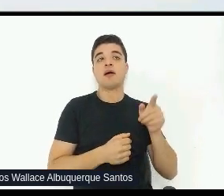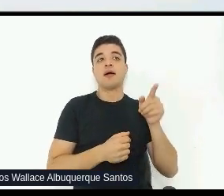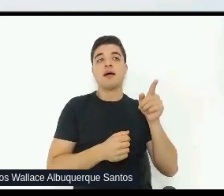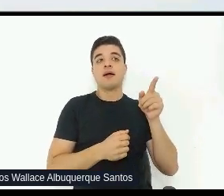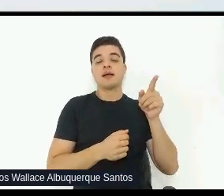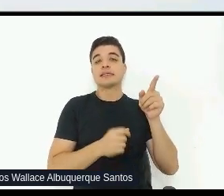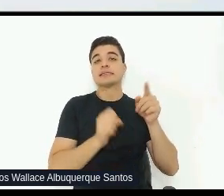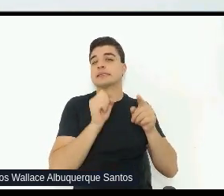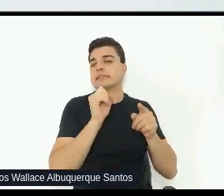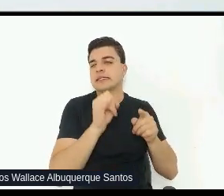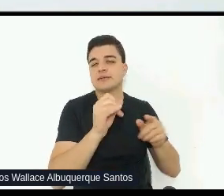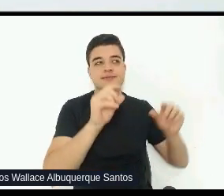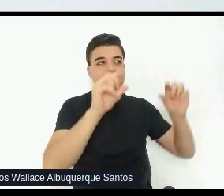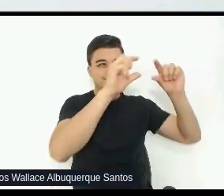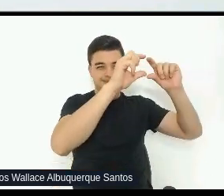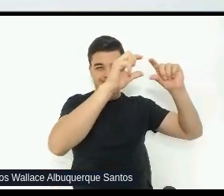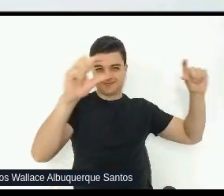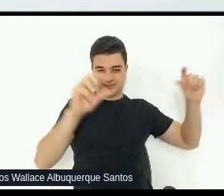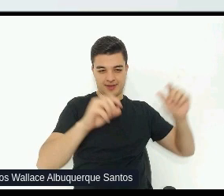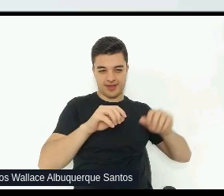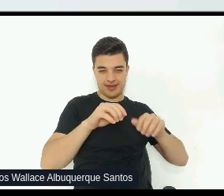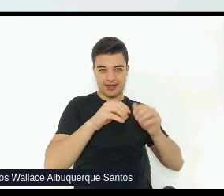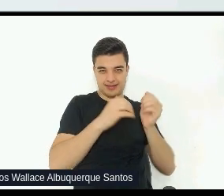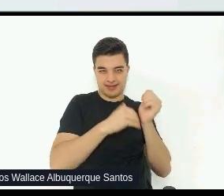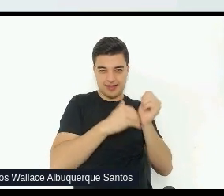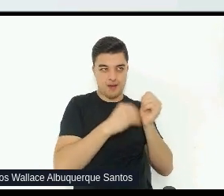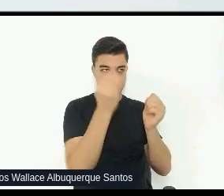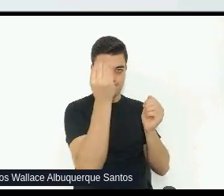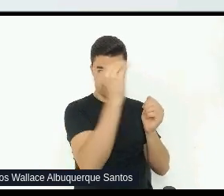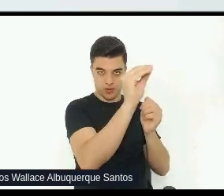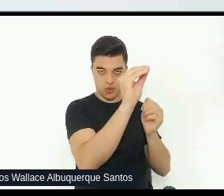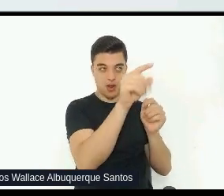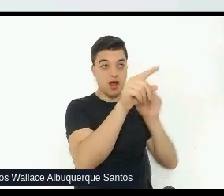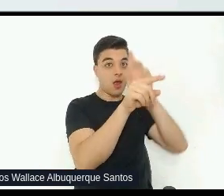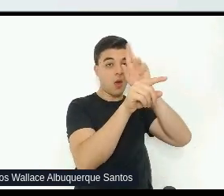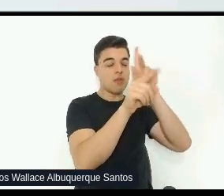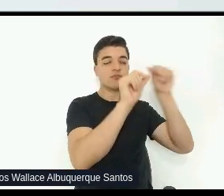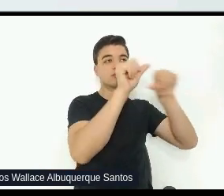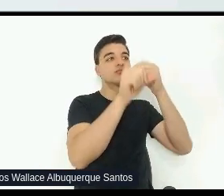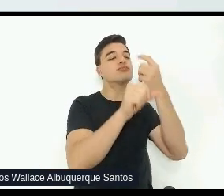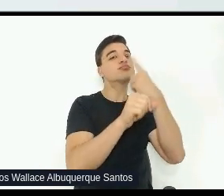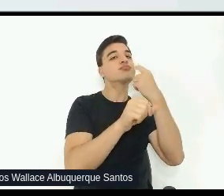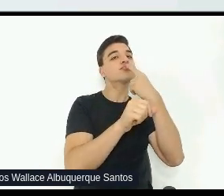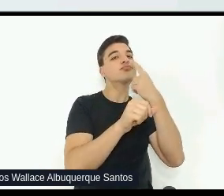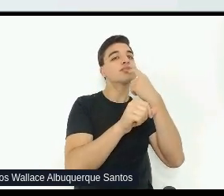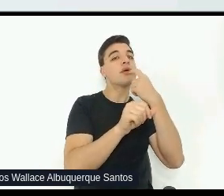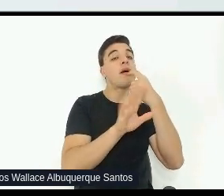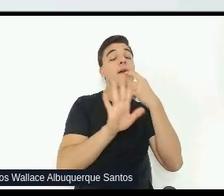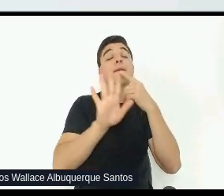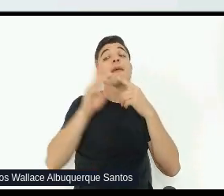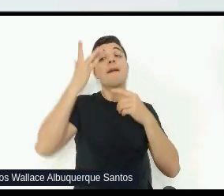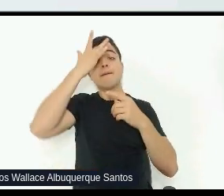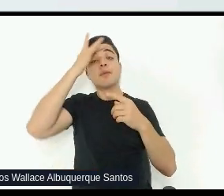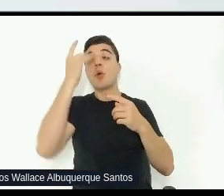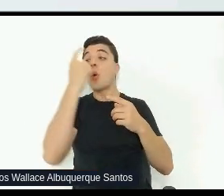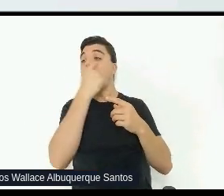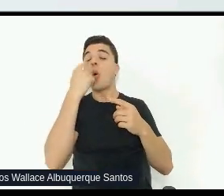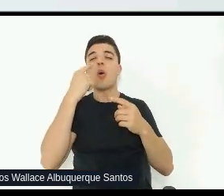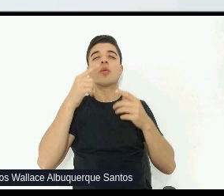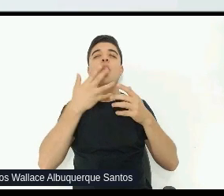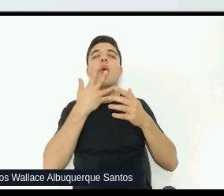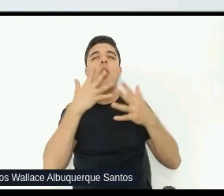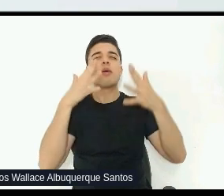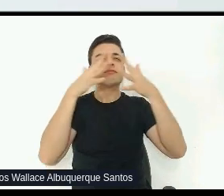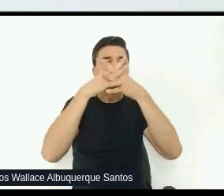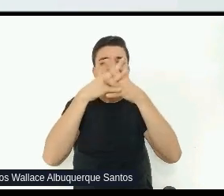vermelho, se fosse uma pessoa daltônica, ela não ia ver a diferenciação. Então, a gente precisa estar sempre pensando,